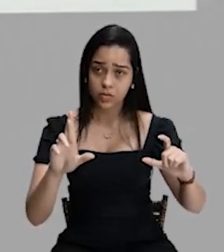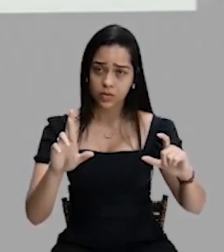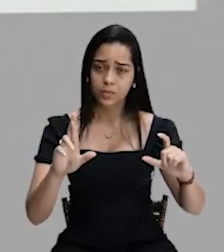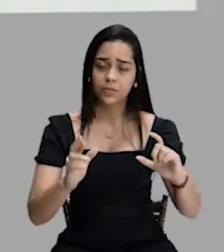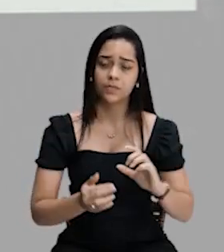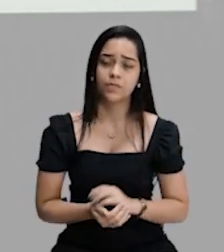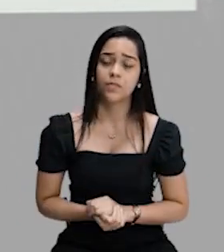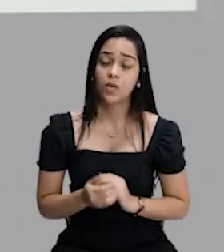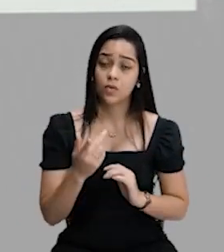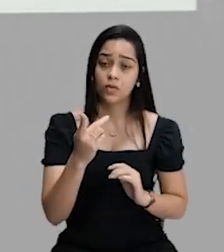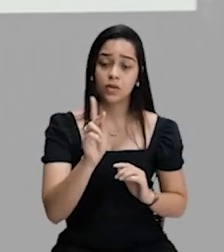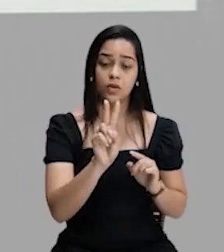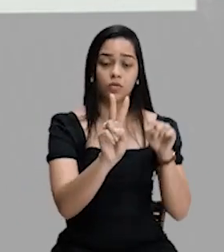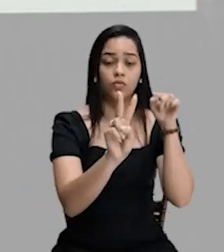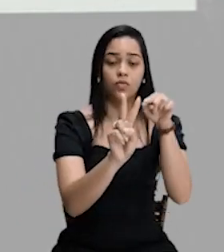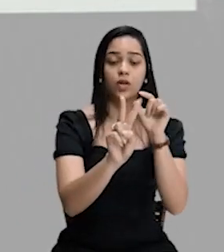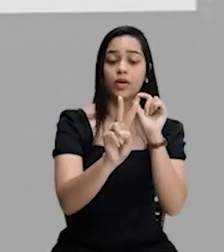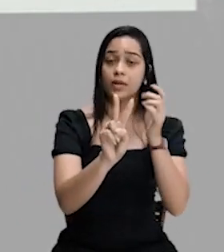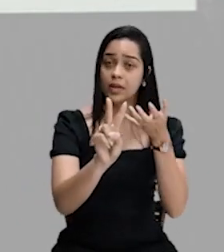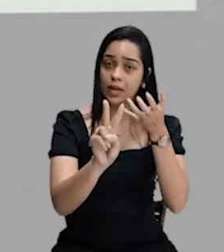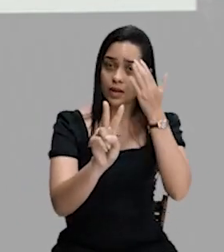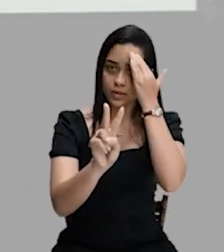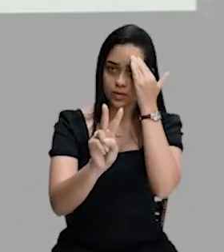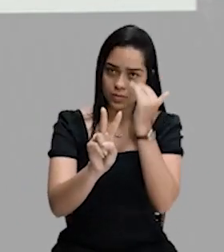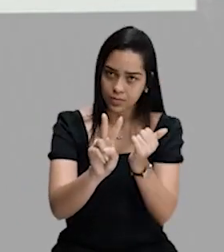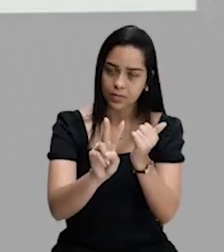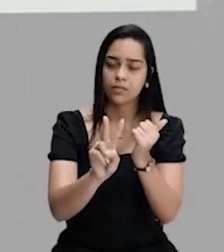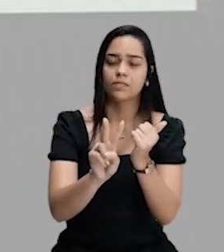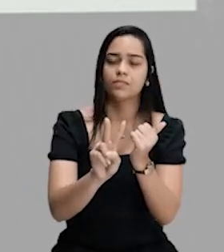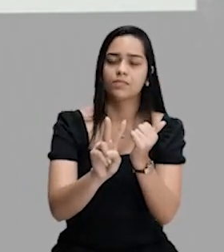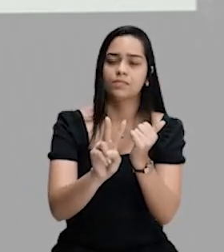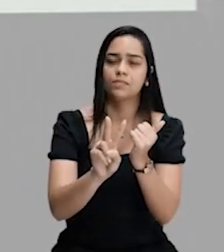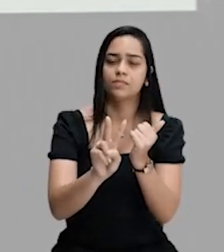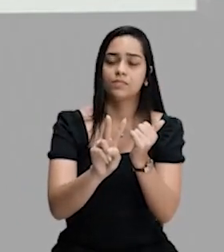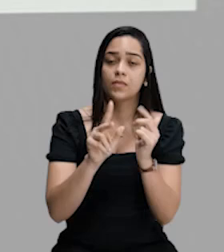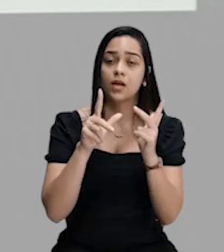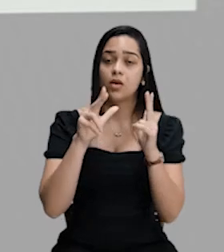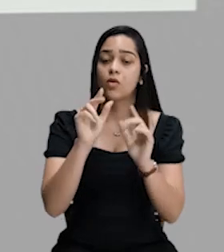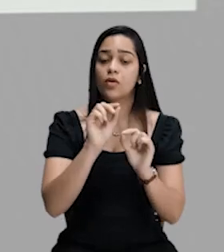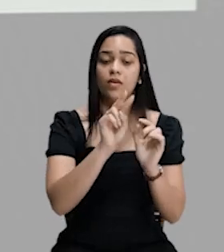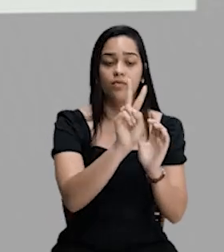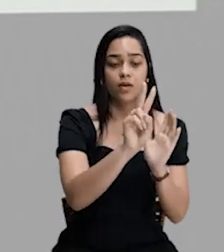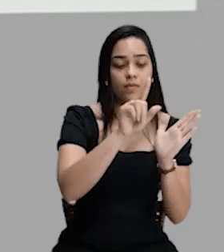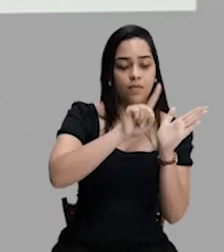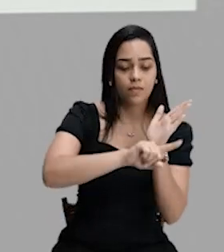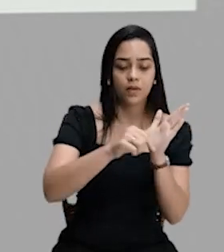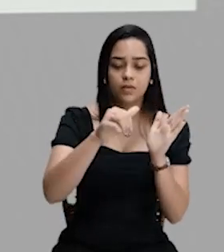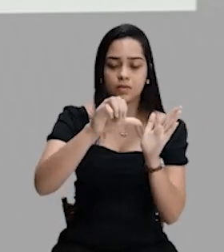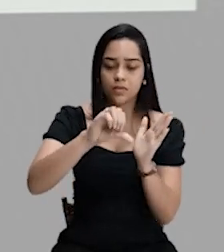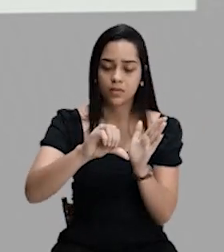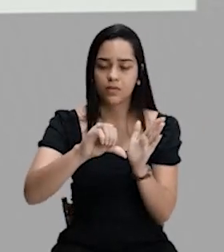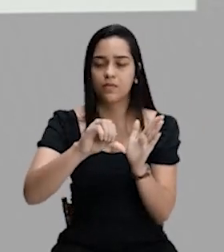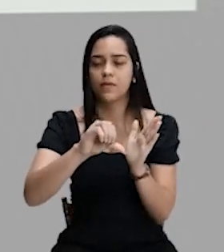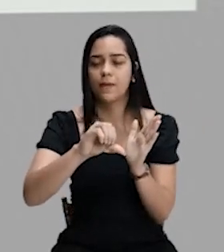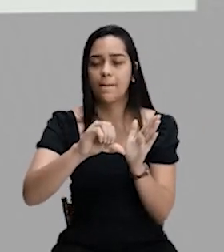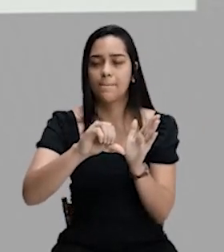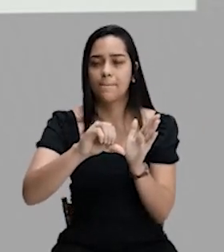o teu ver que é o que ele quer saber vai servir menos 19